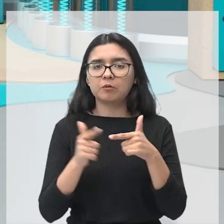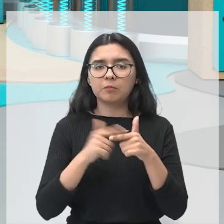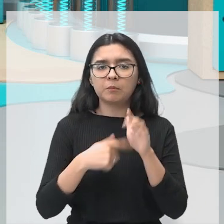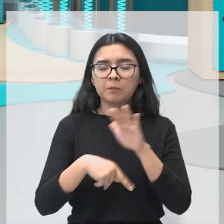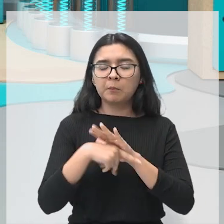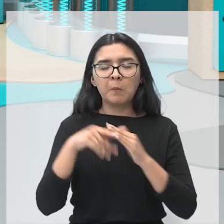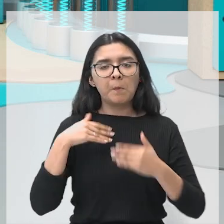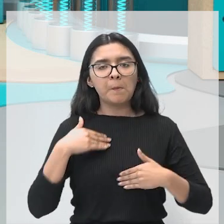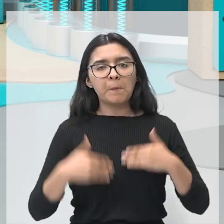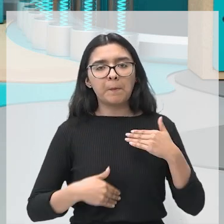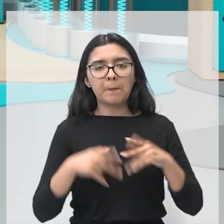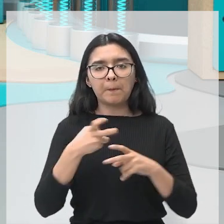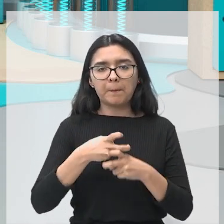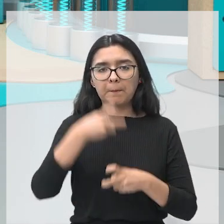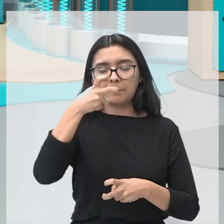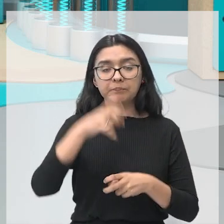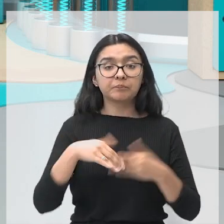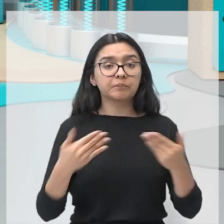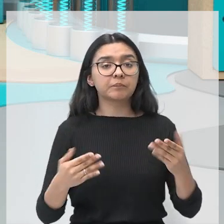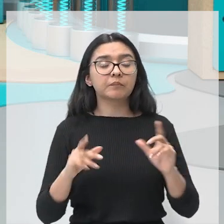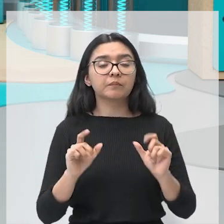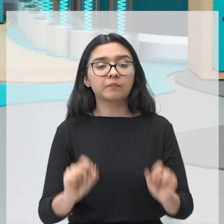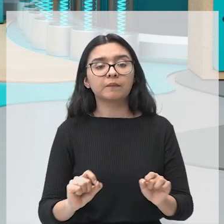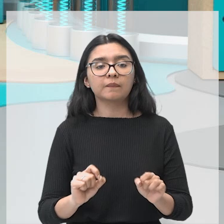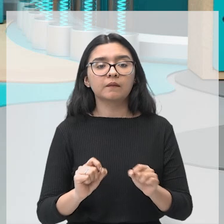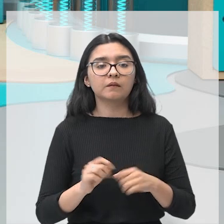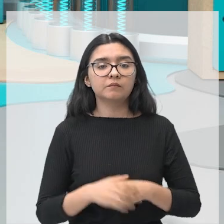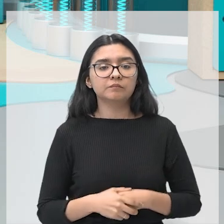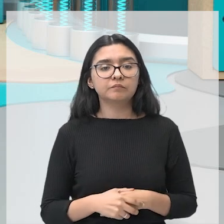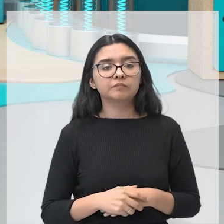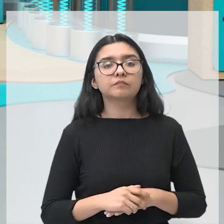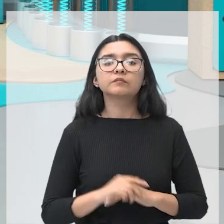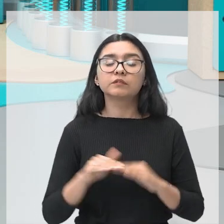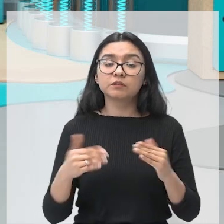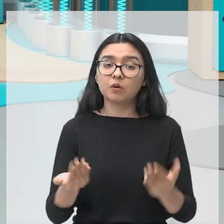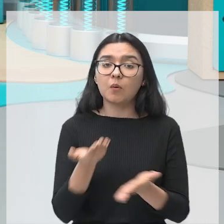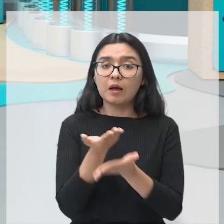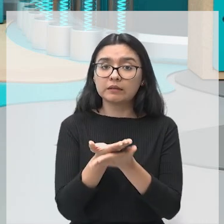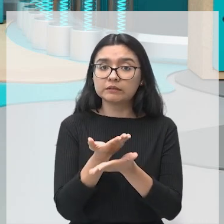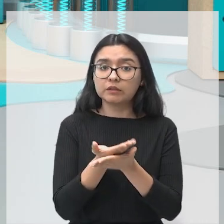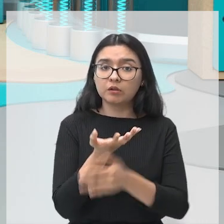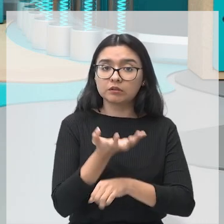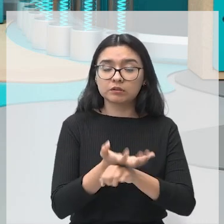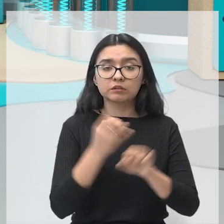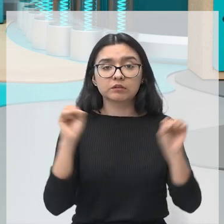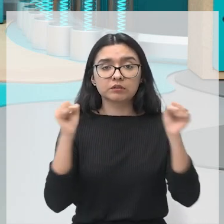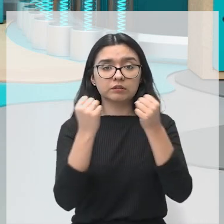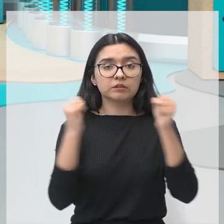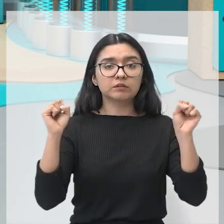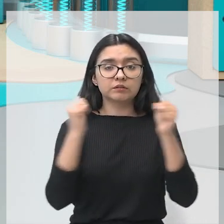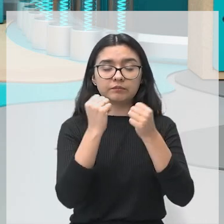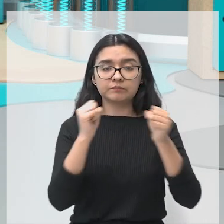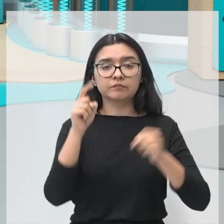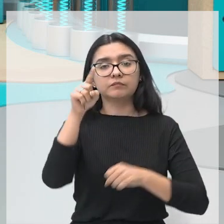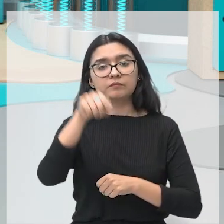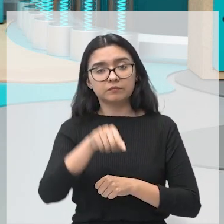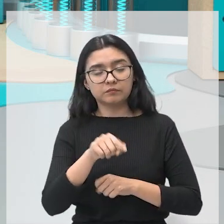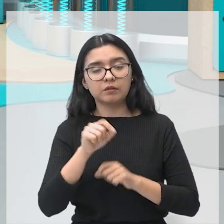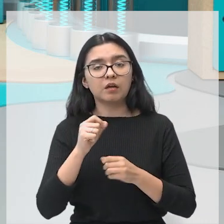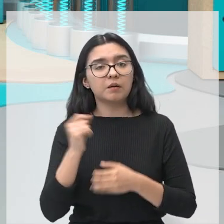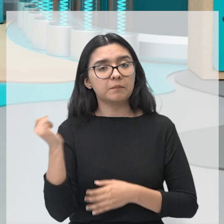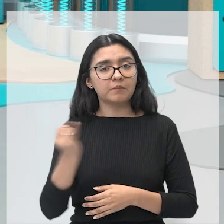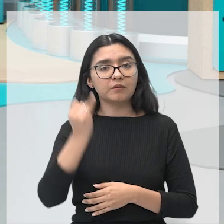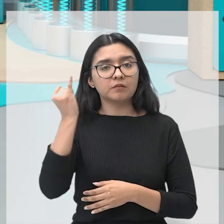problema de desvio postural. Nesse sentido, as nossas aulas de educação física são um poderoso aliado